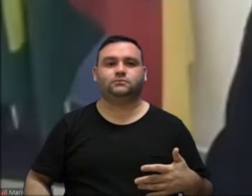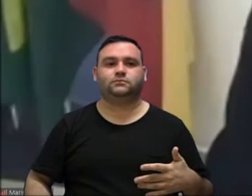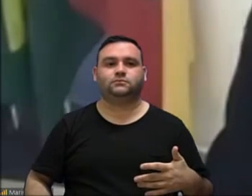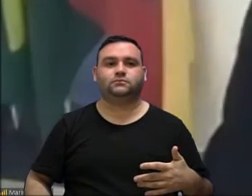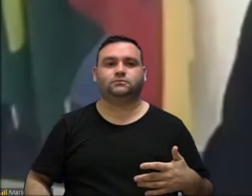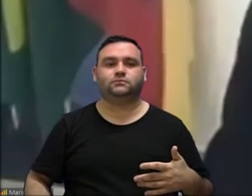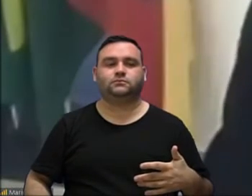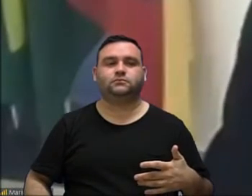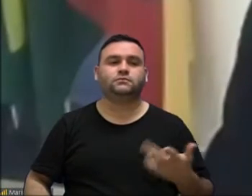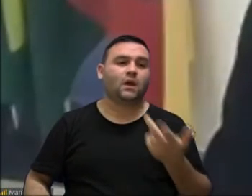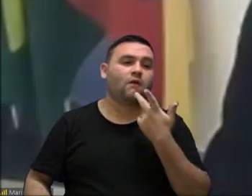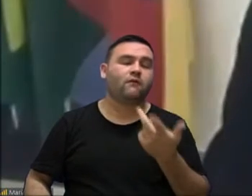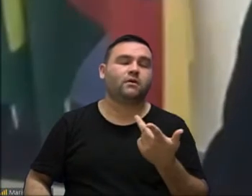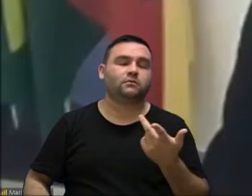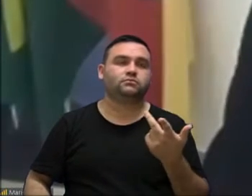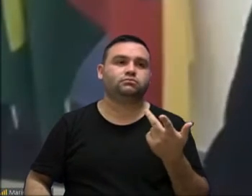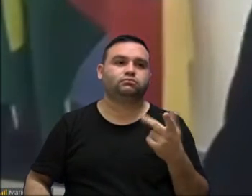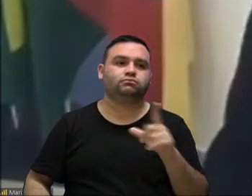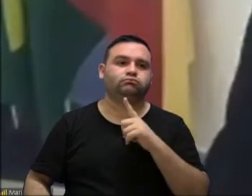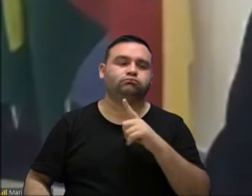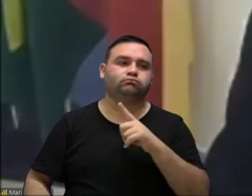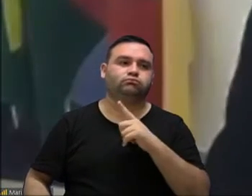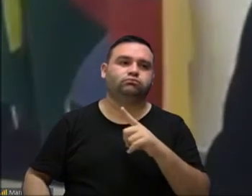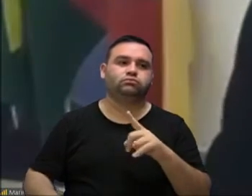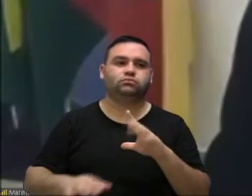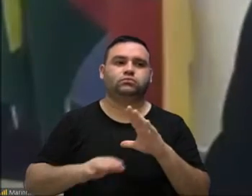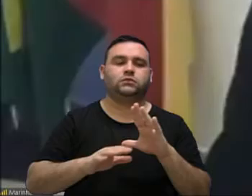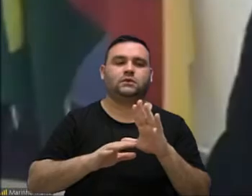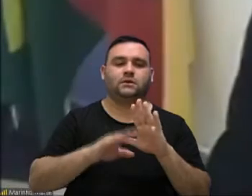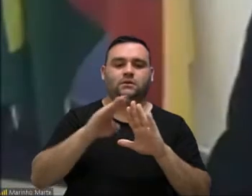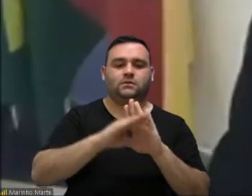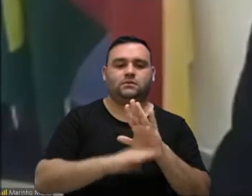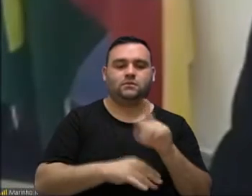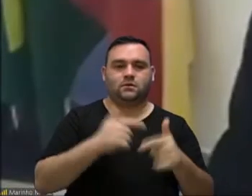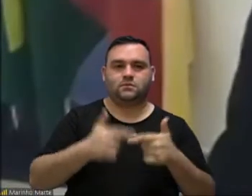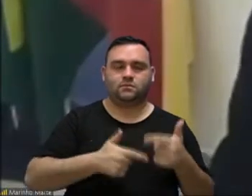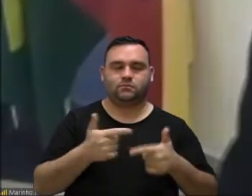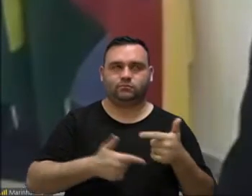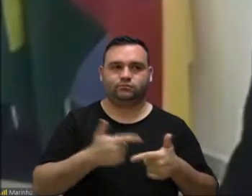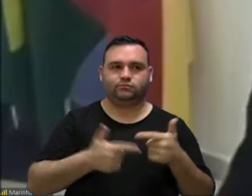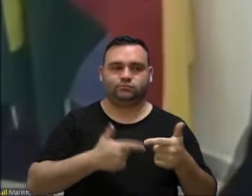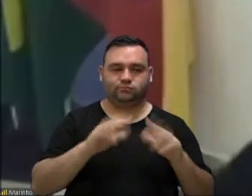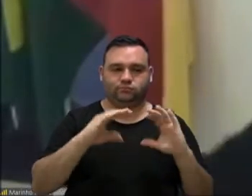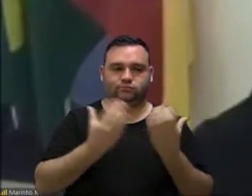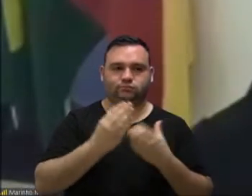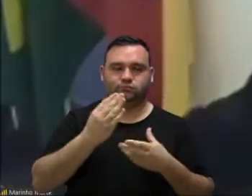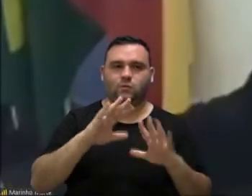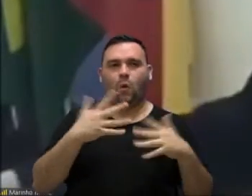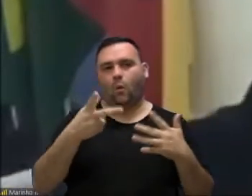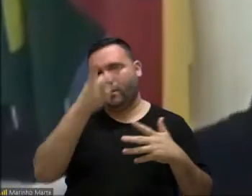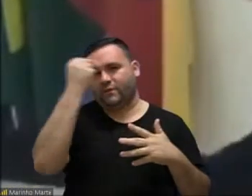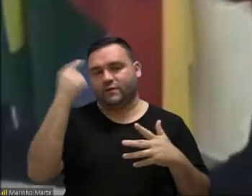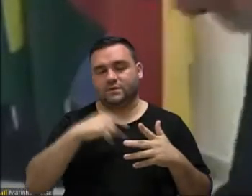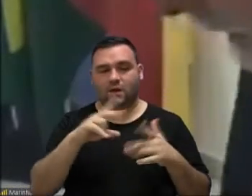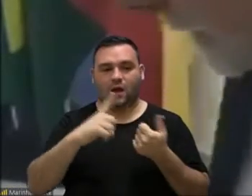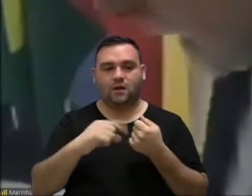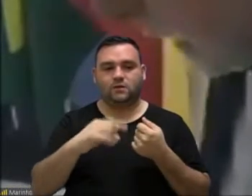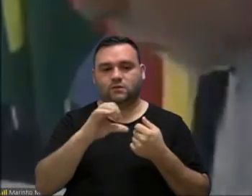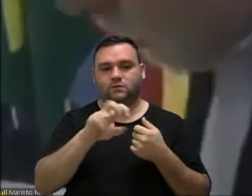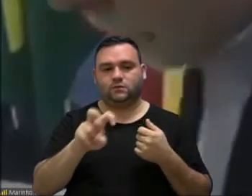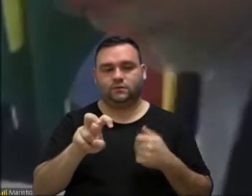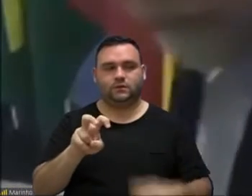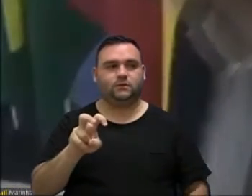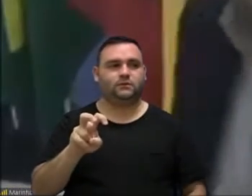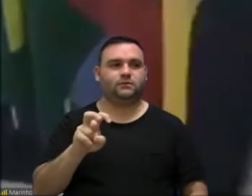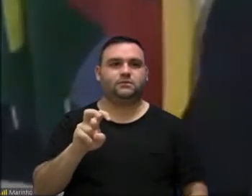que diz que está no estatuto dos servidores exatamente no artigo noventa e